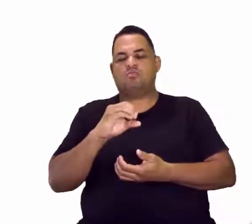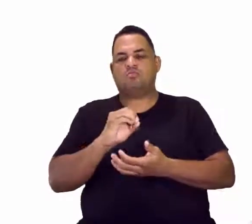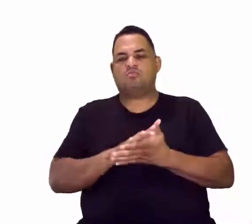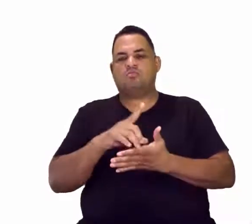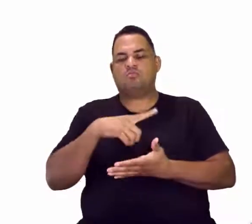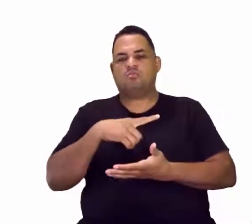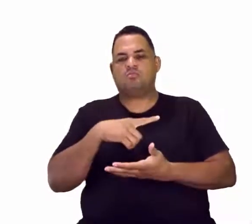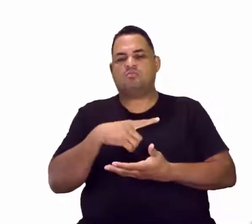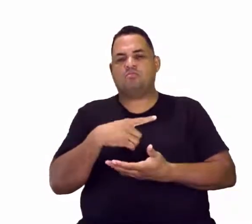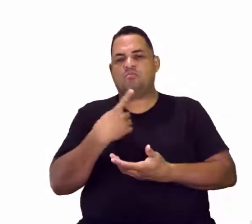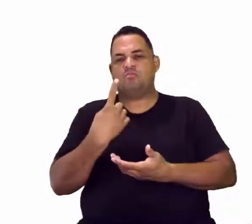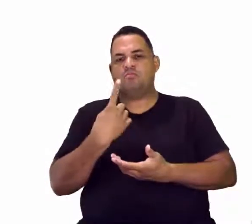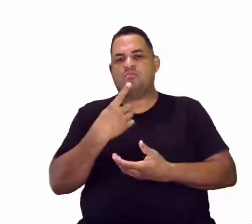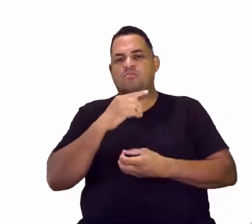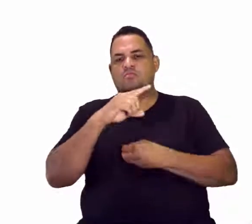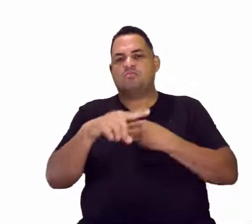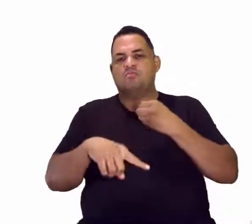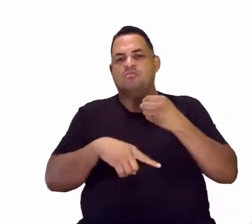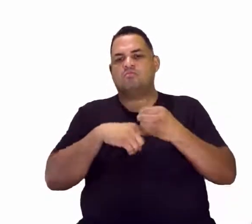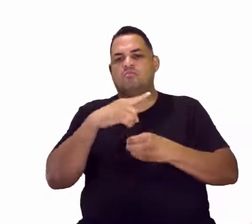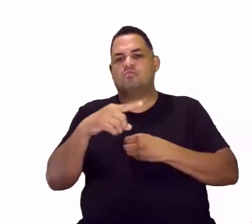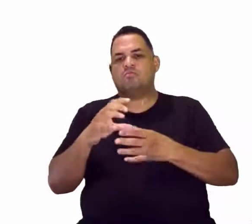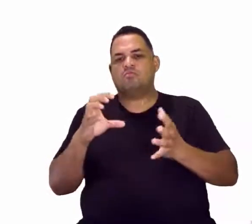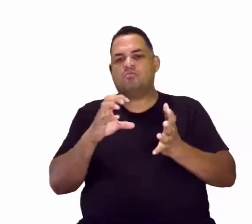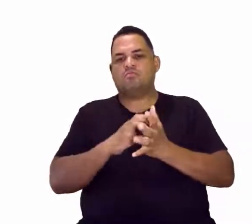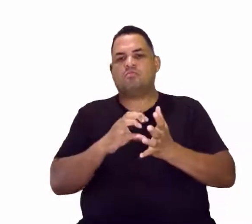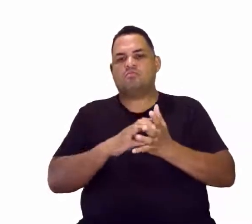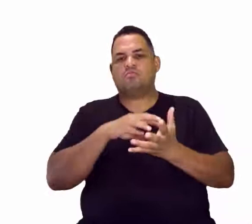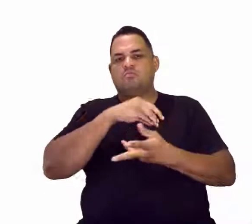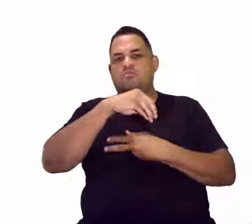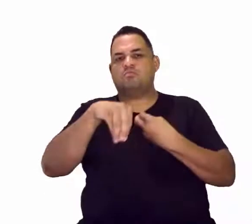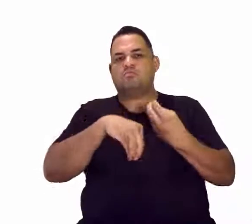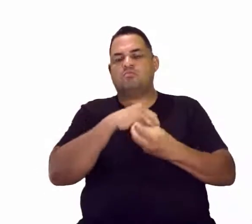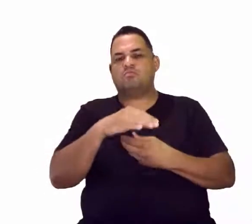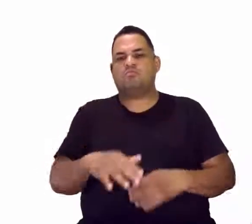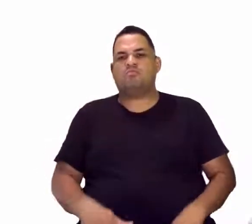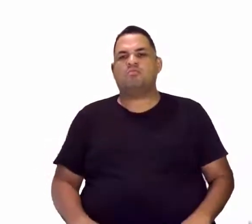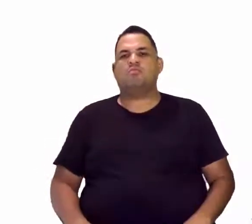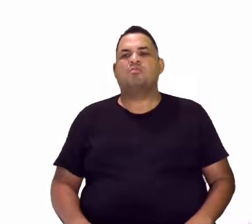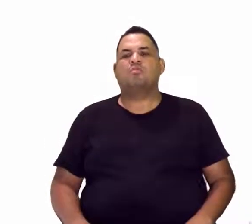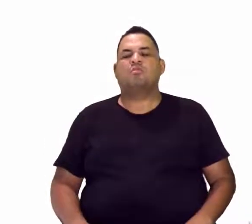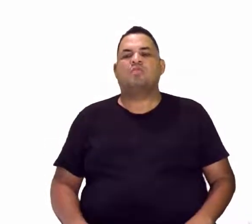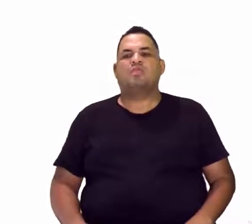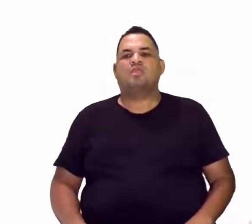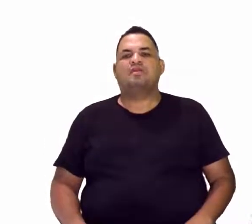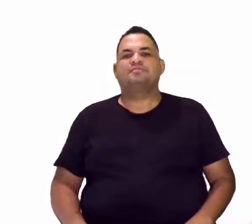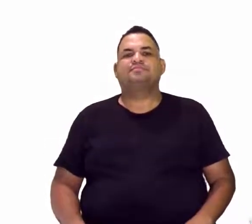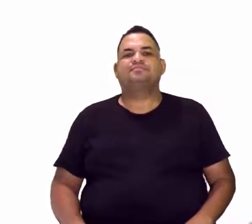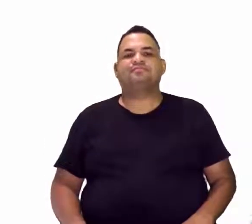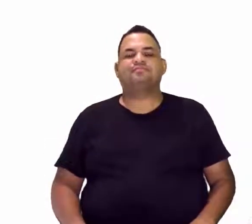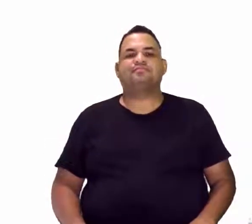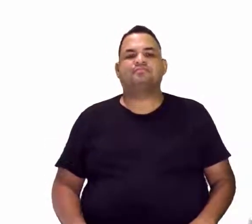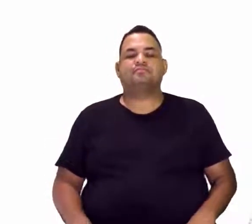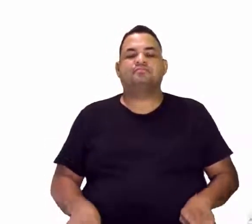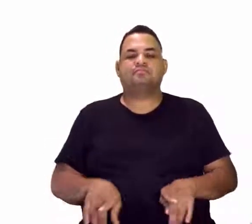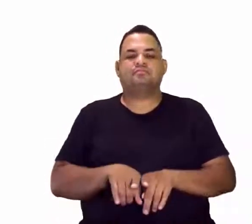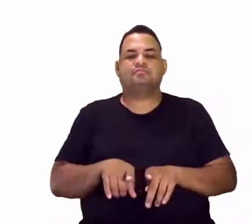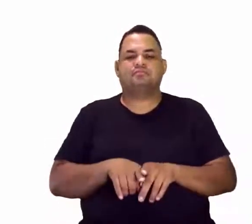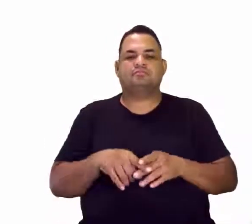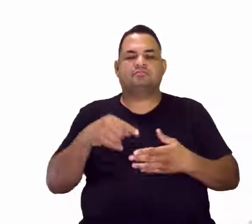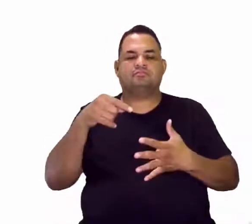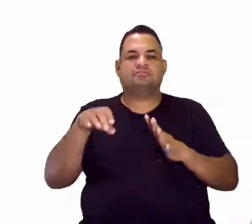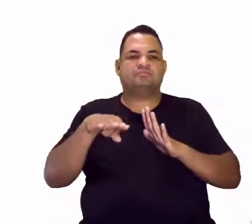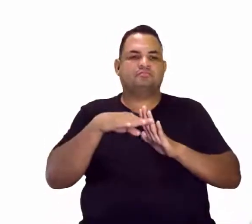átomo central no nosso composto. E que mais? Nós também